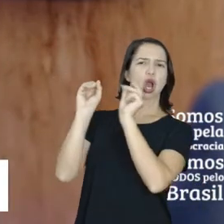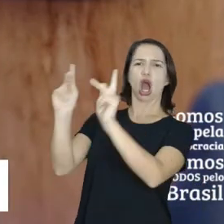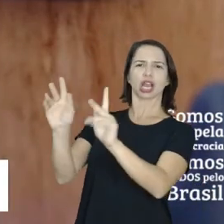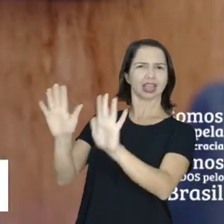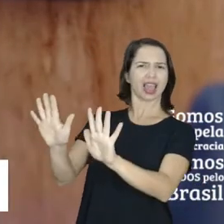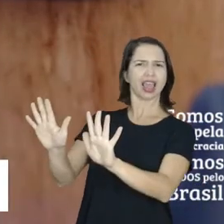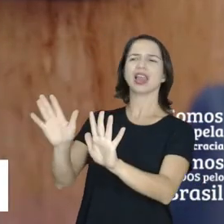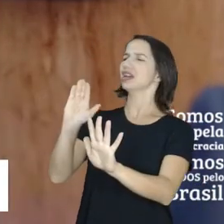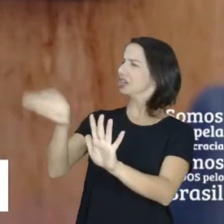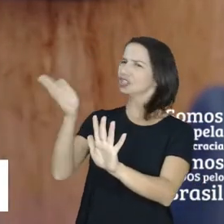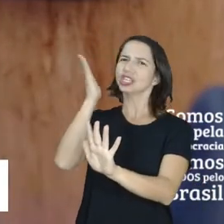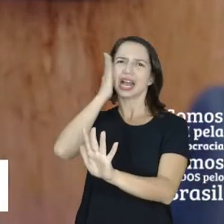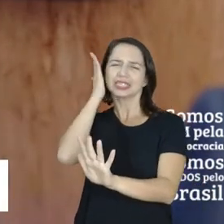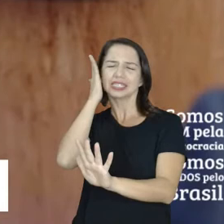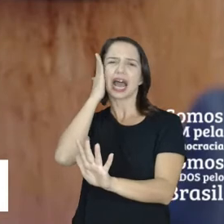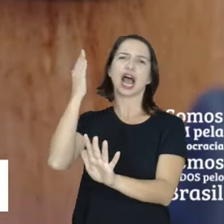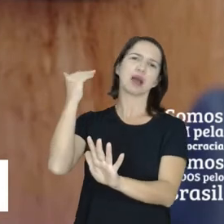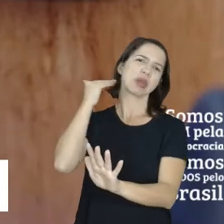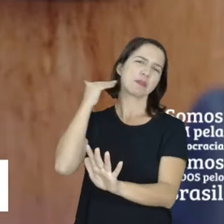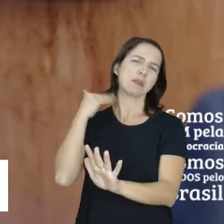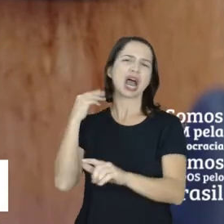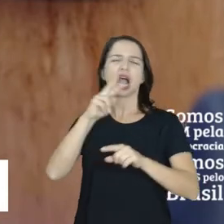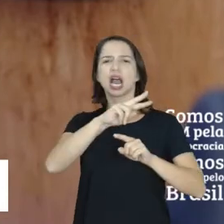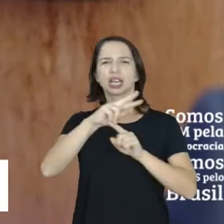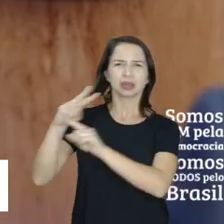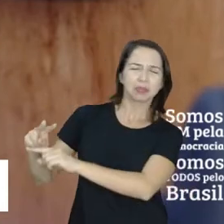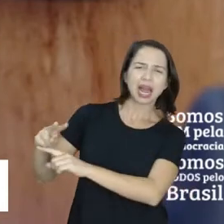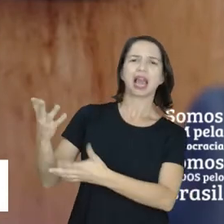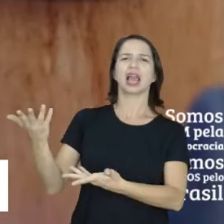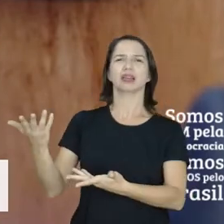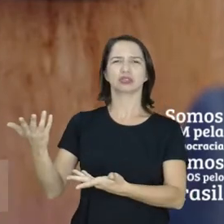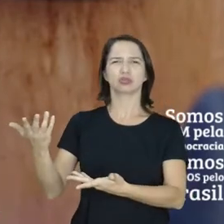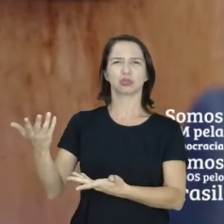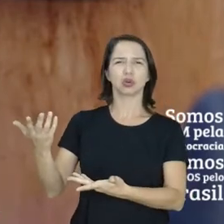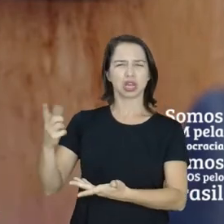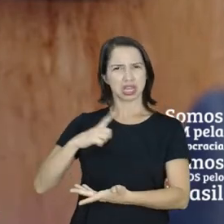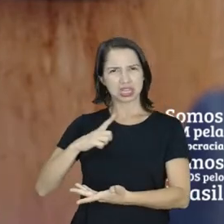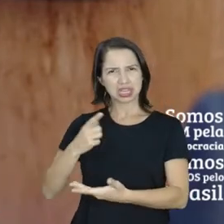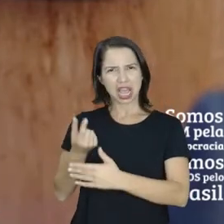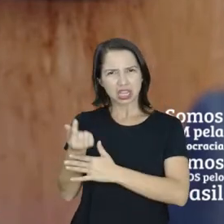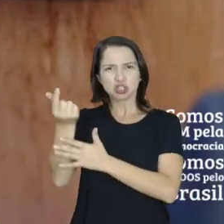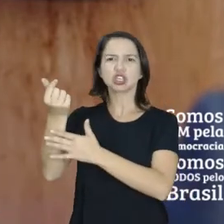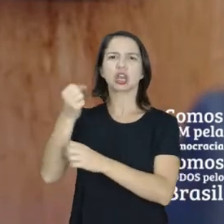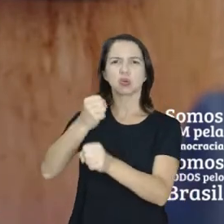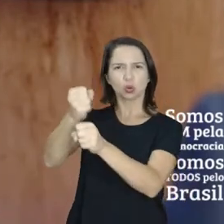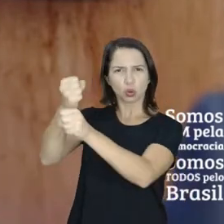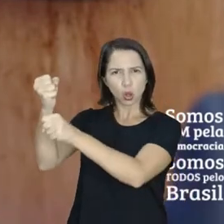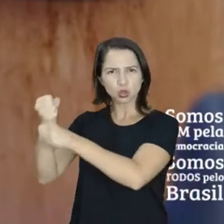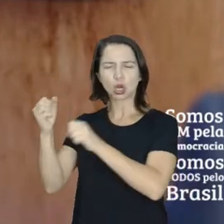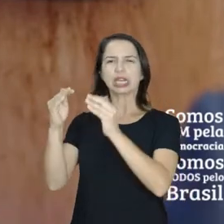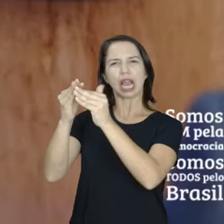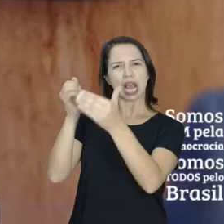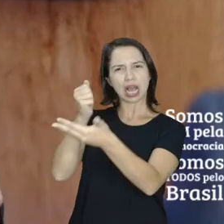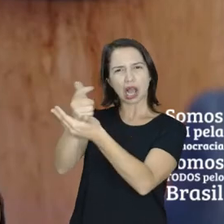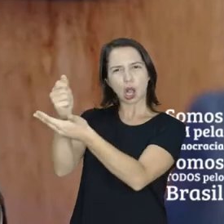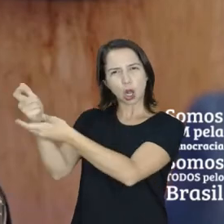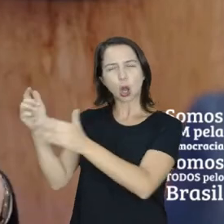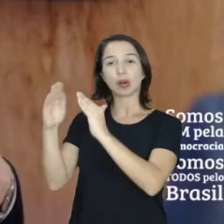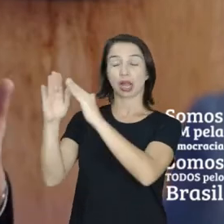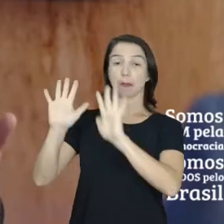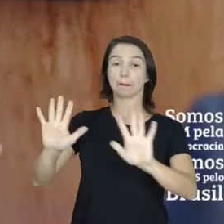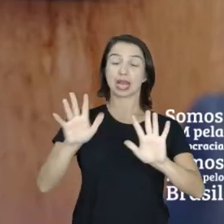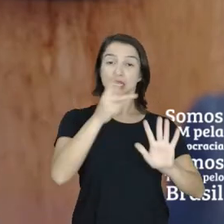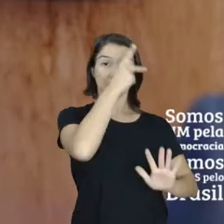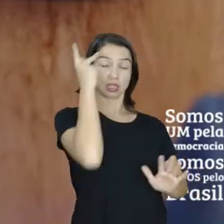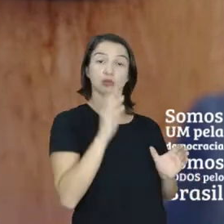banco financia para ele. Agora, quem ganha um salário mínimo, 2 salários mínimos, se o governo não entrar para